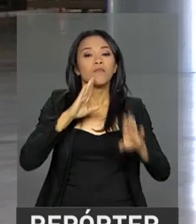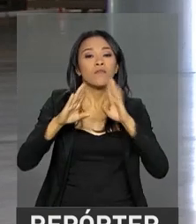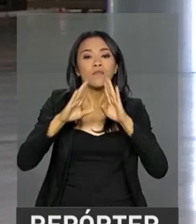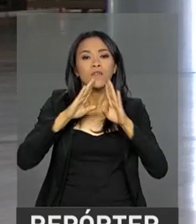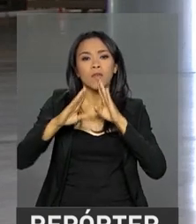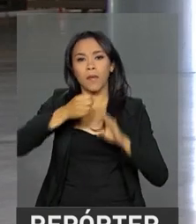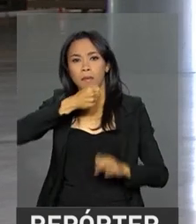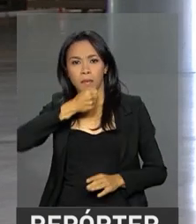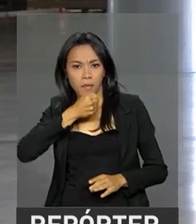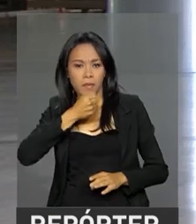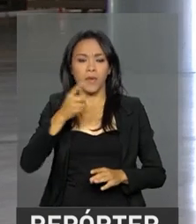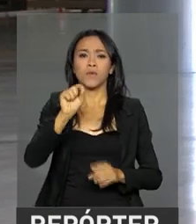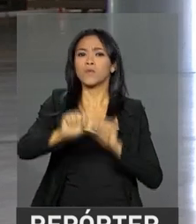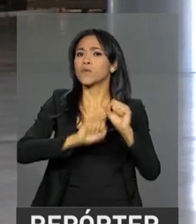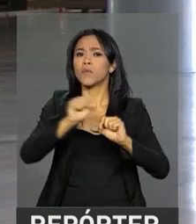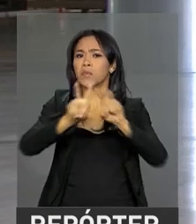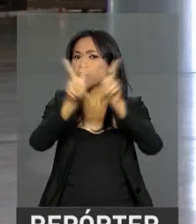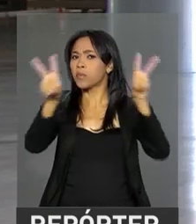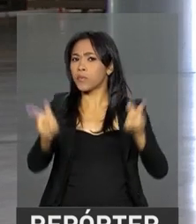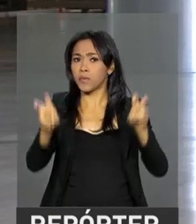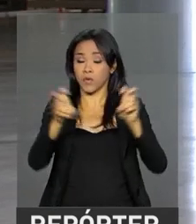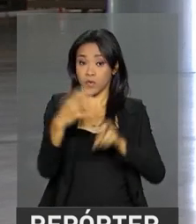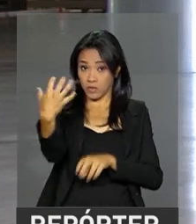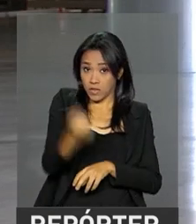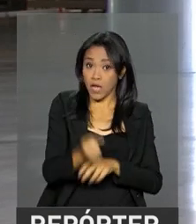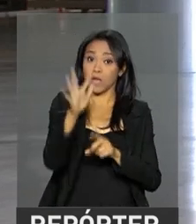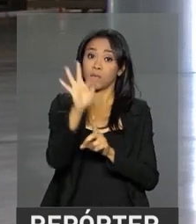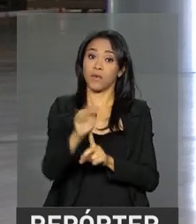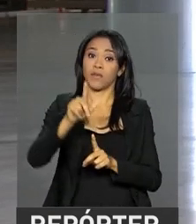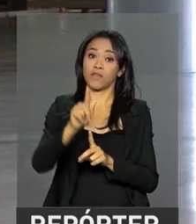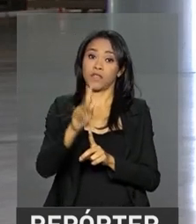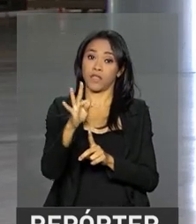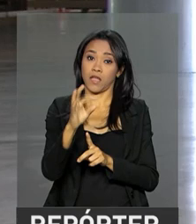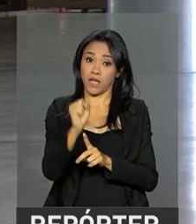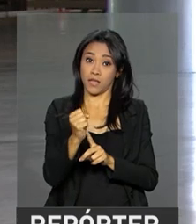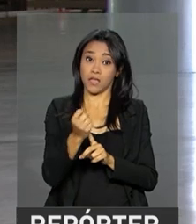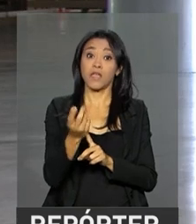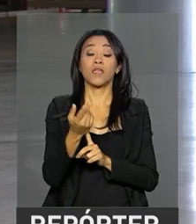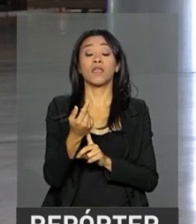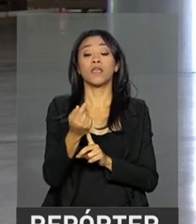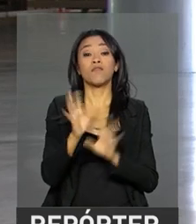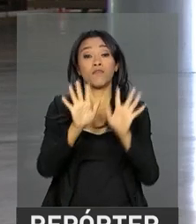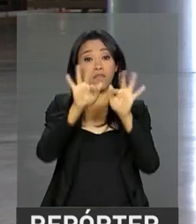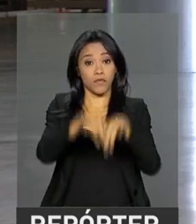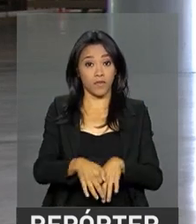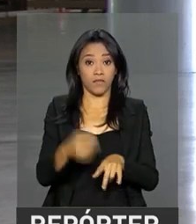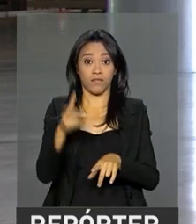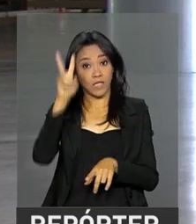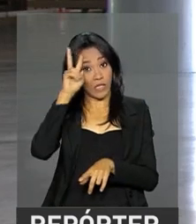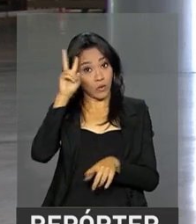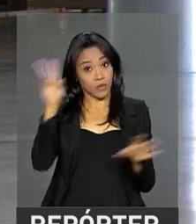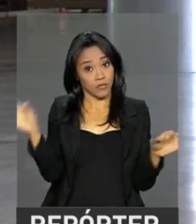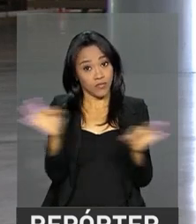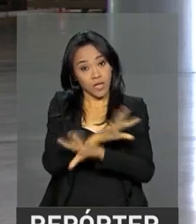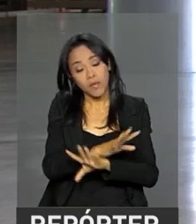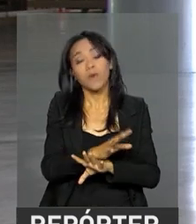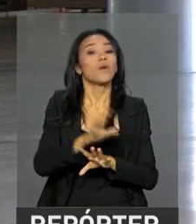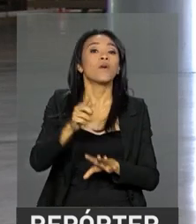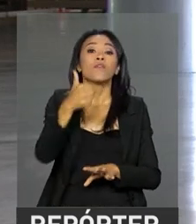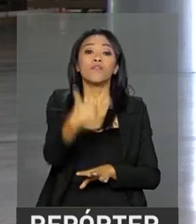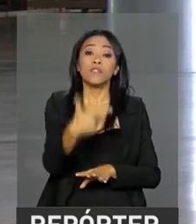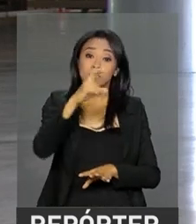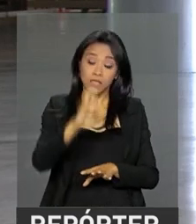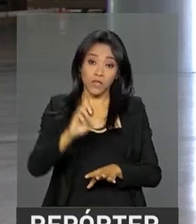inativas do U FGTS que terminou na última segunda-feira a medida beneficiou cerca de 25